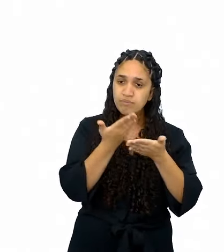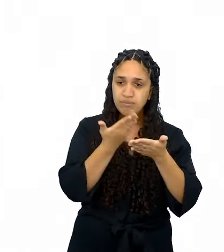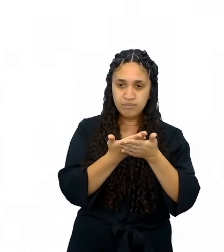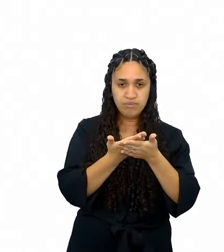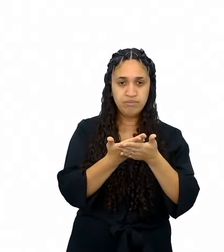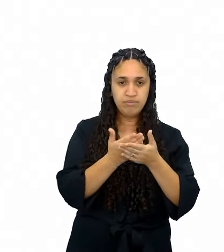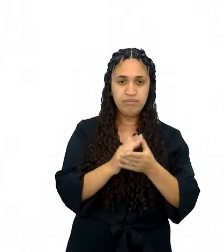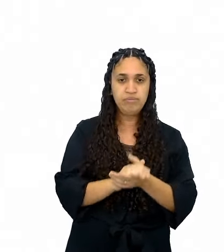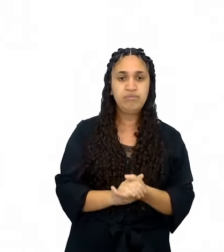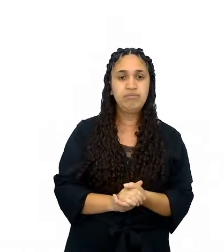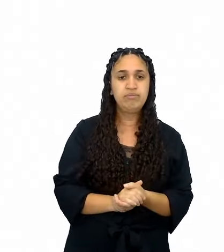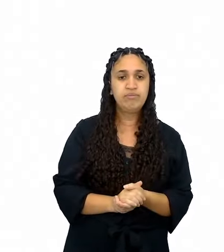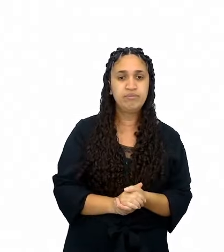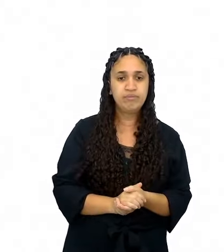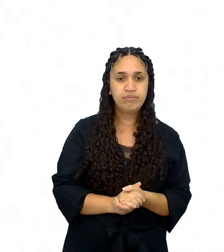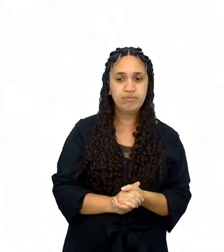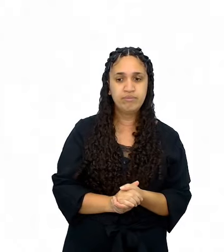que